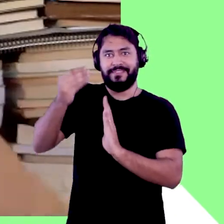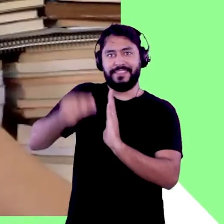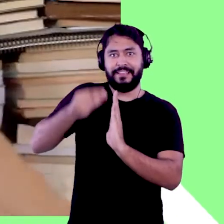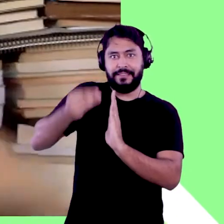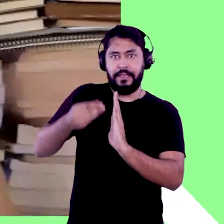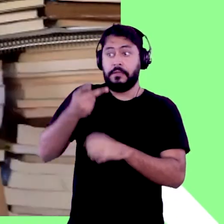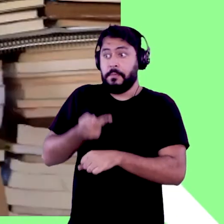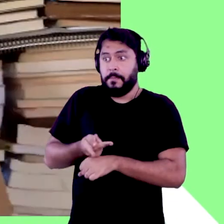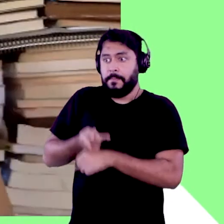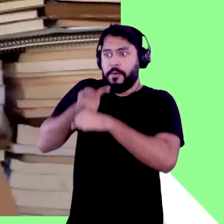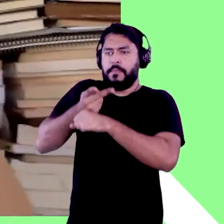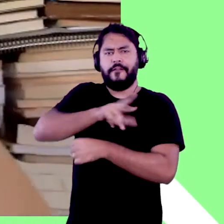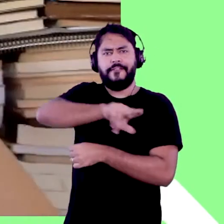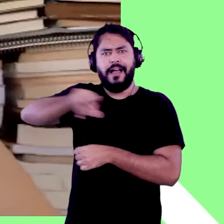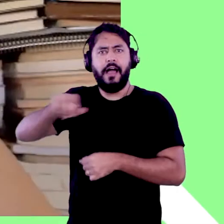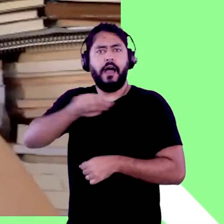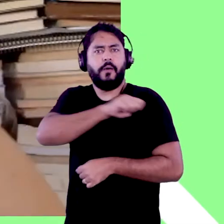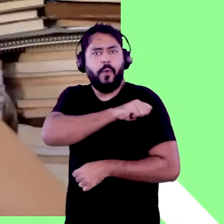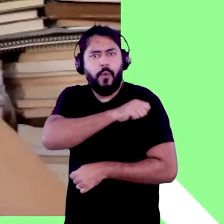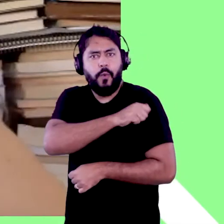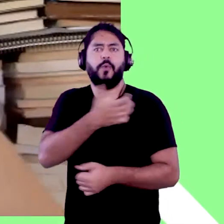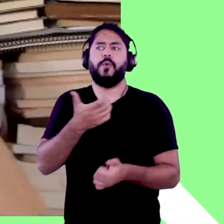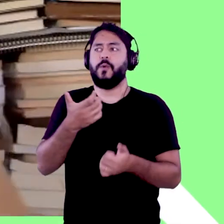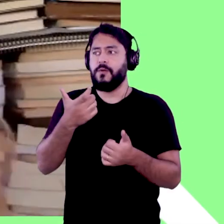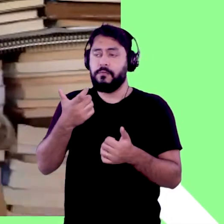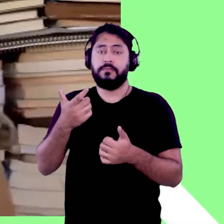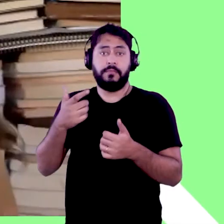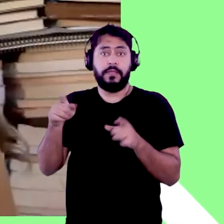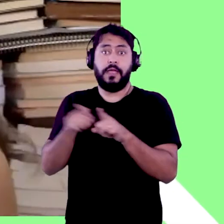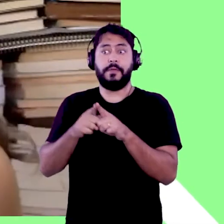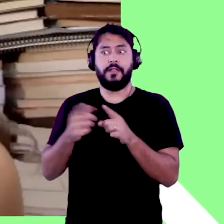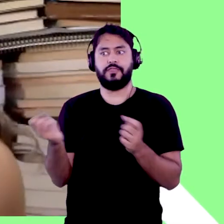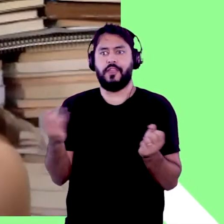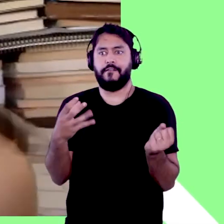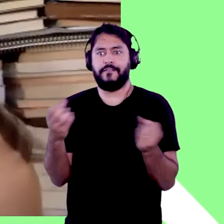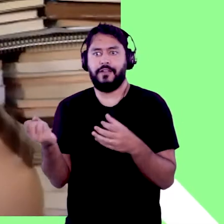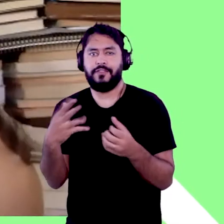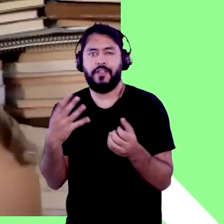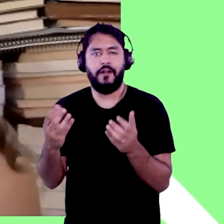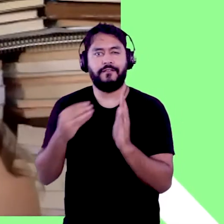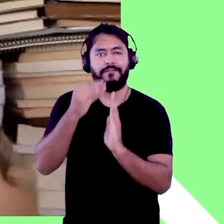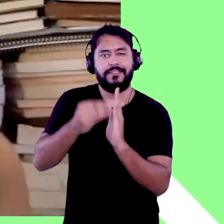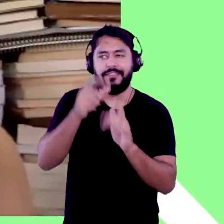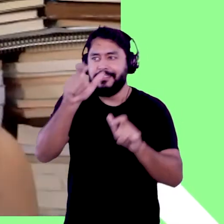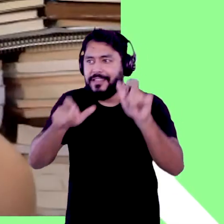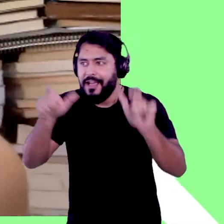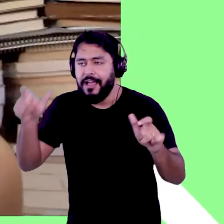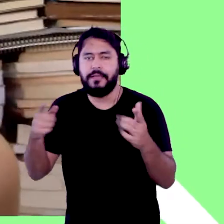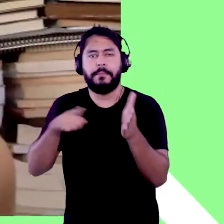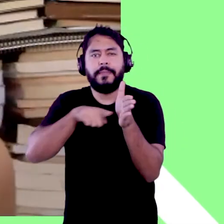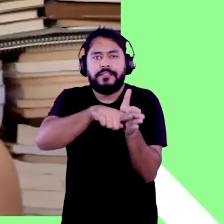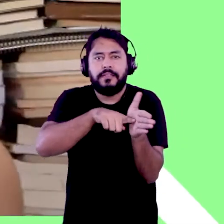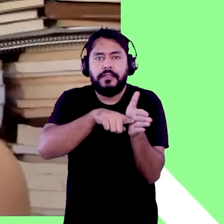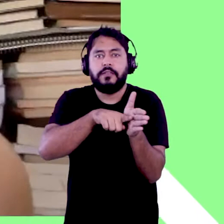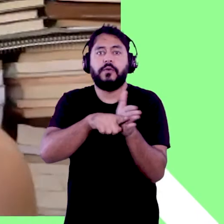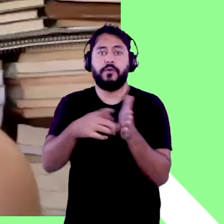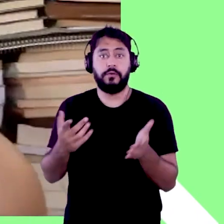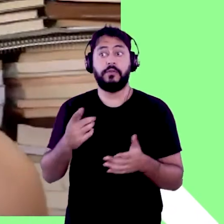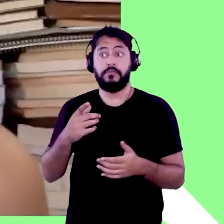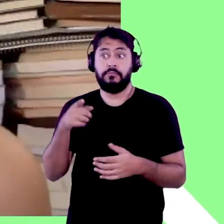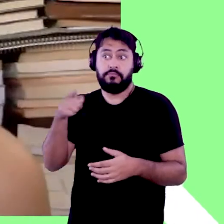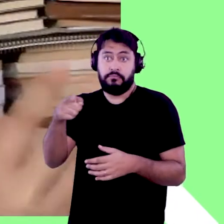premia vários estudantes e novos designers e pesquisadores para a gente encontrar cada vez mais